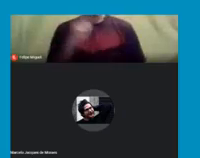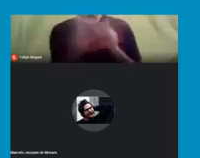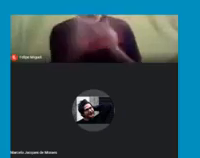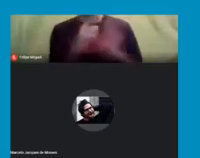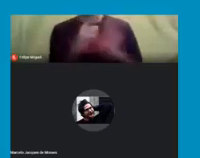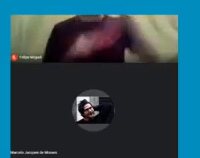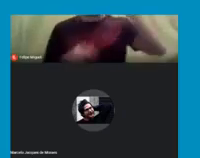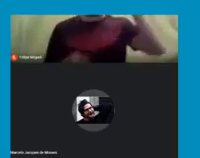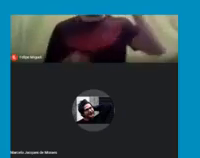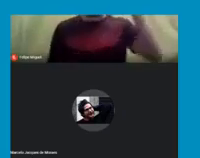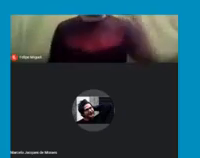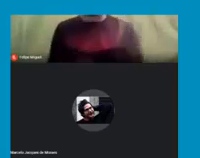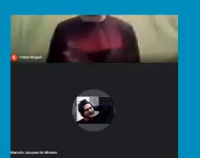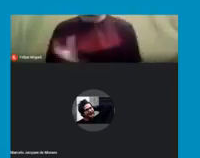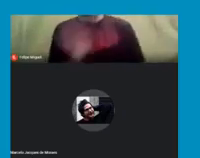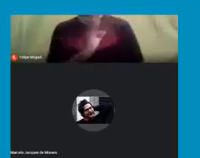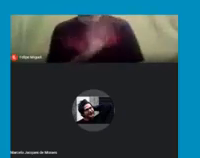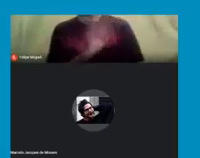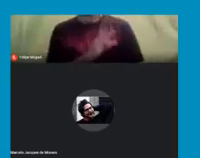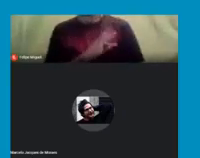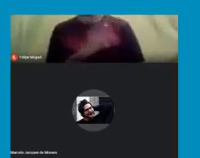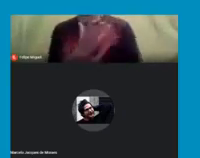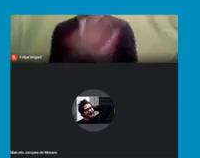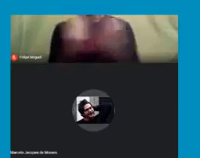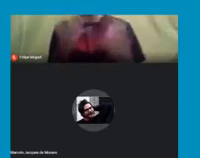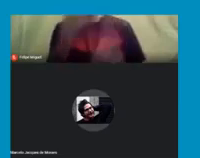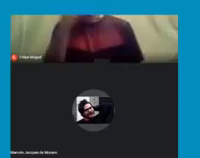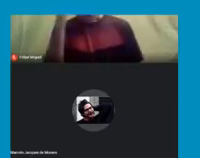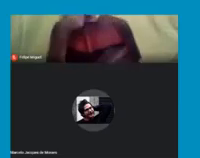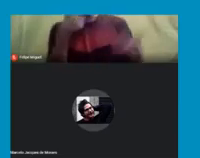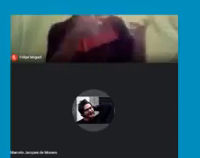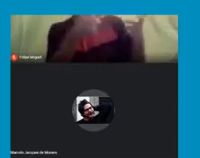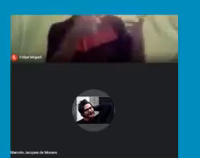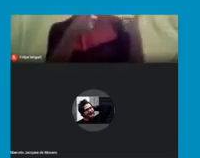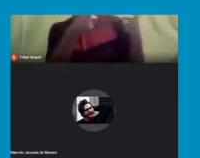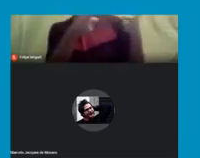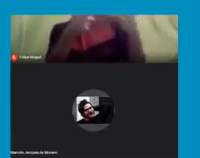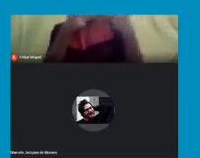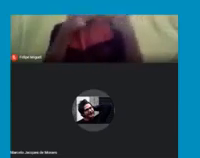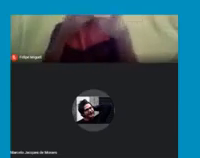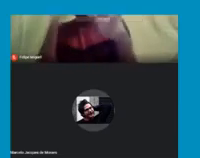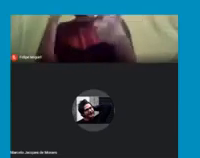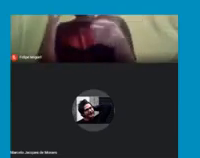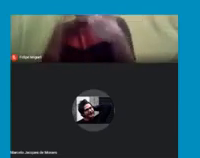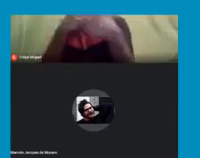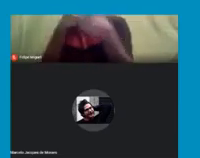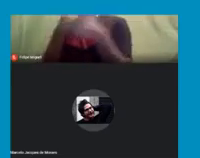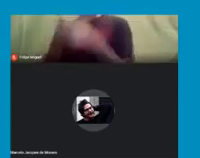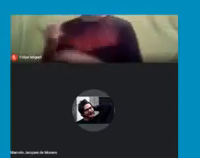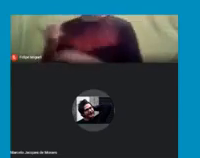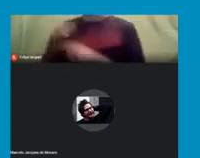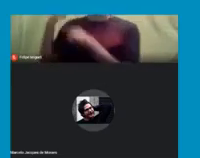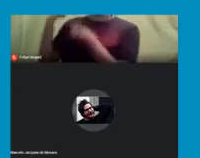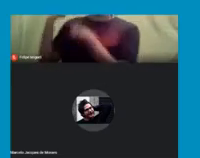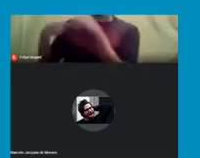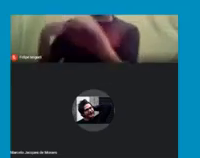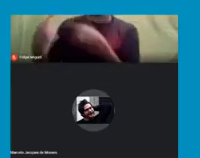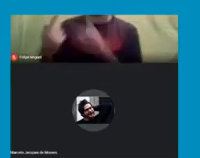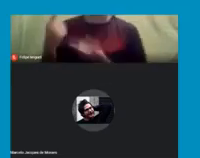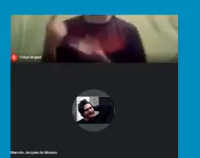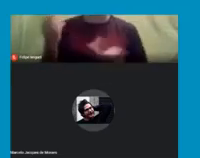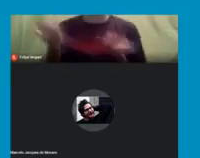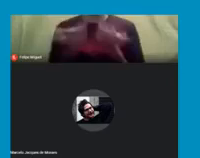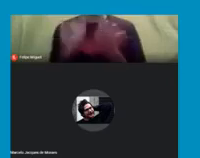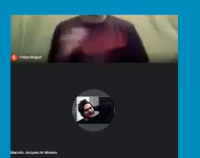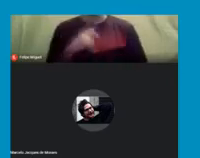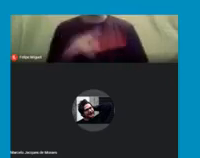dele. Né? A polícia está cheia de Capitão do Mato. Cheia de Capitão do Mato. Isso sempre existiu na história. Então,